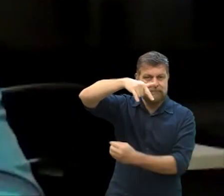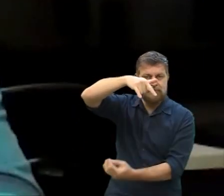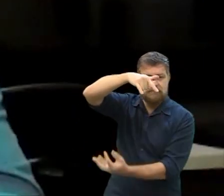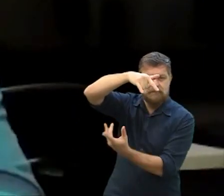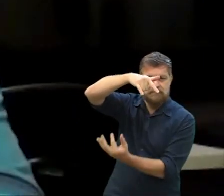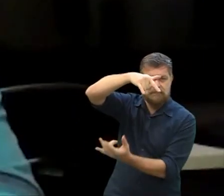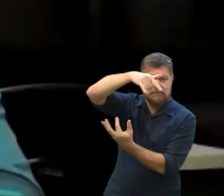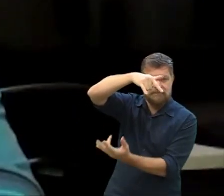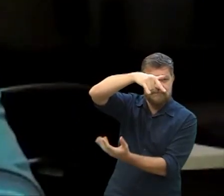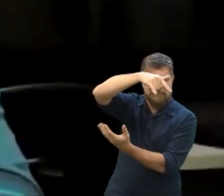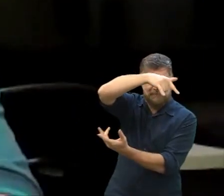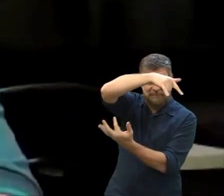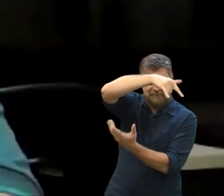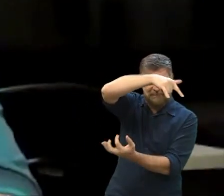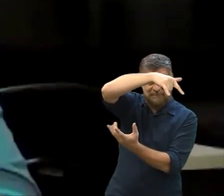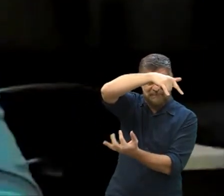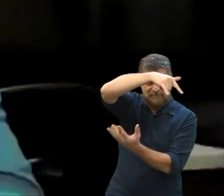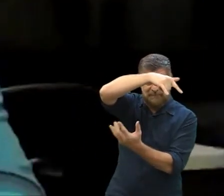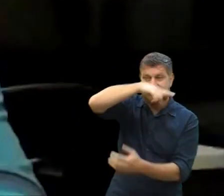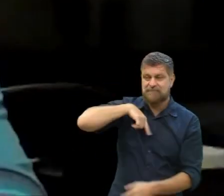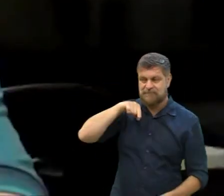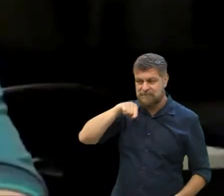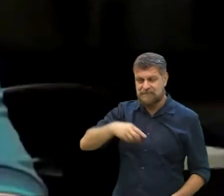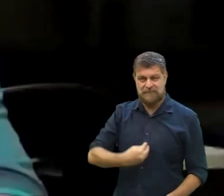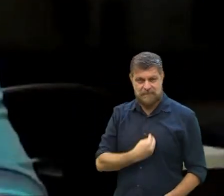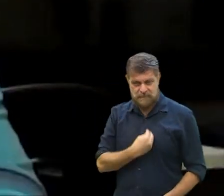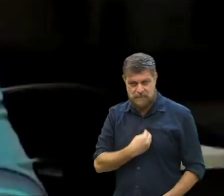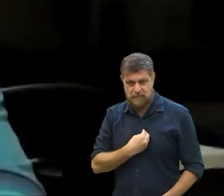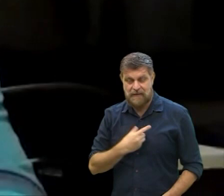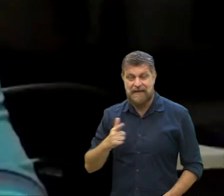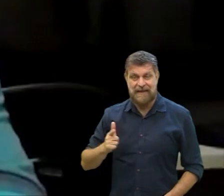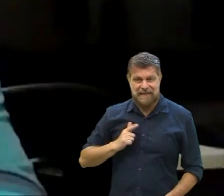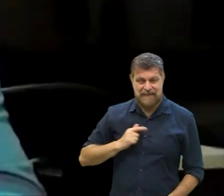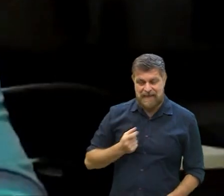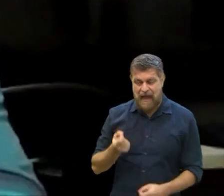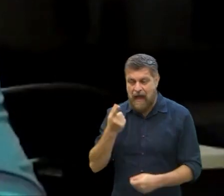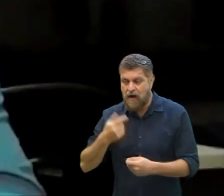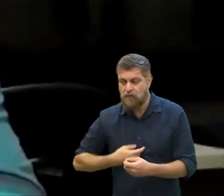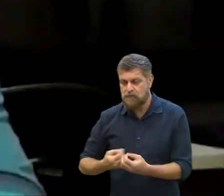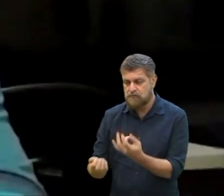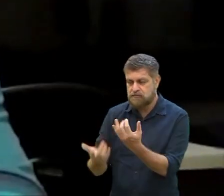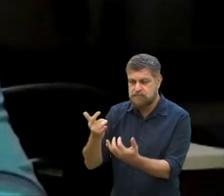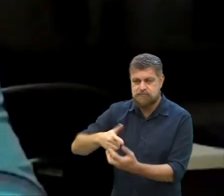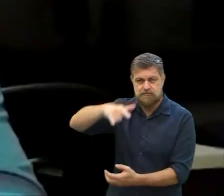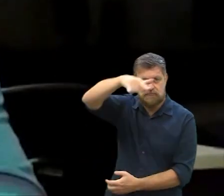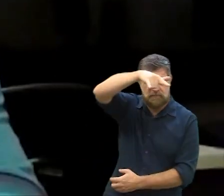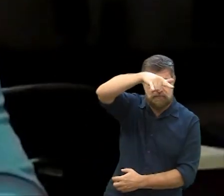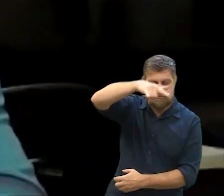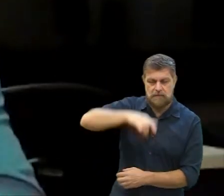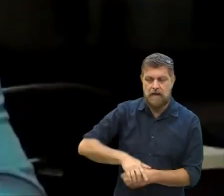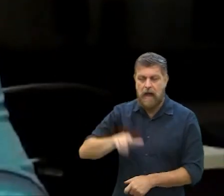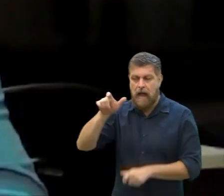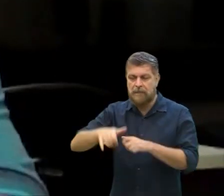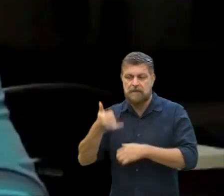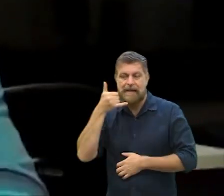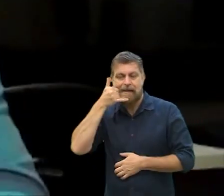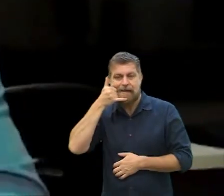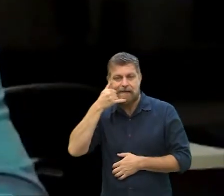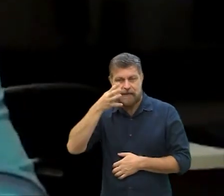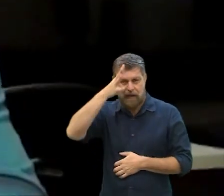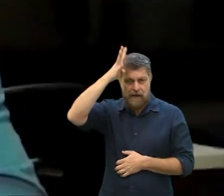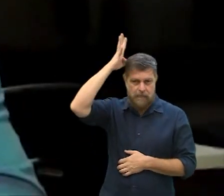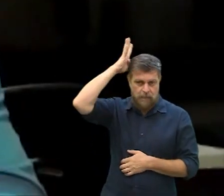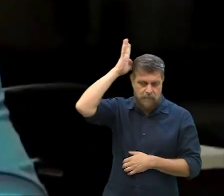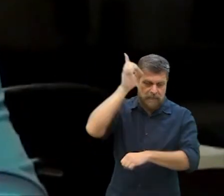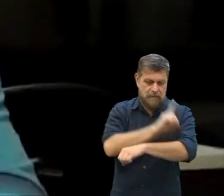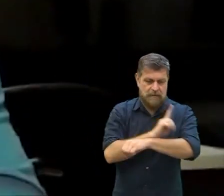ele existe, ele está presente. Então, isso que nós chamamos de focos não captados e que, de repente, alguém ligou no bombeiro, ou às vezes